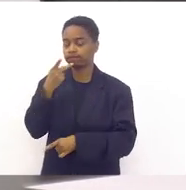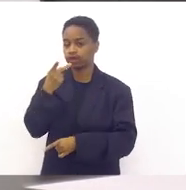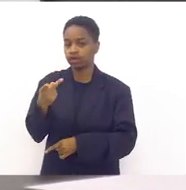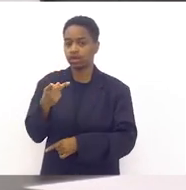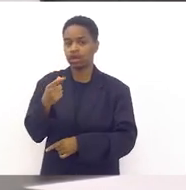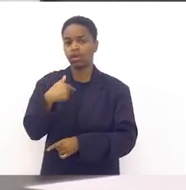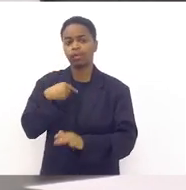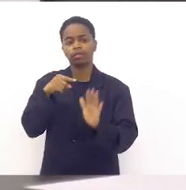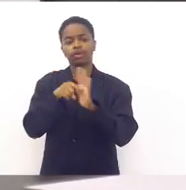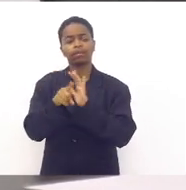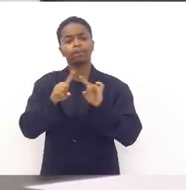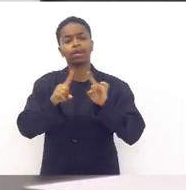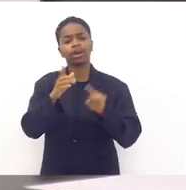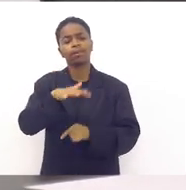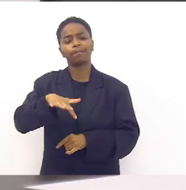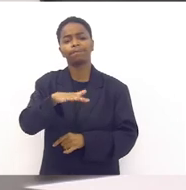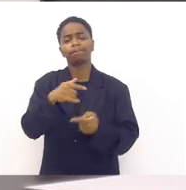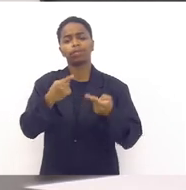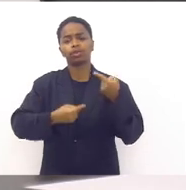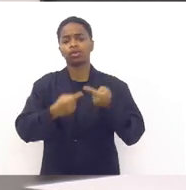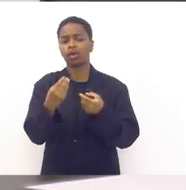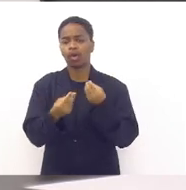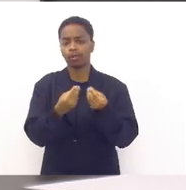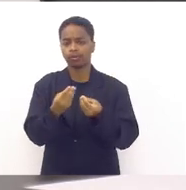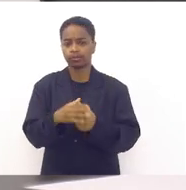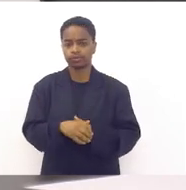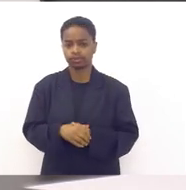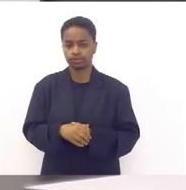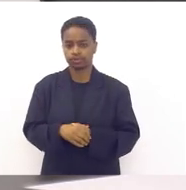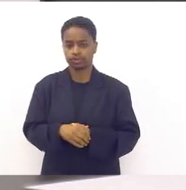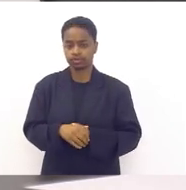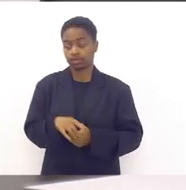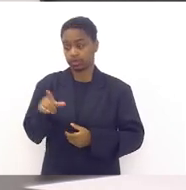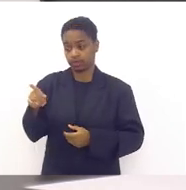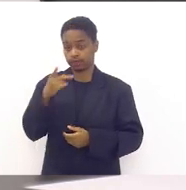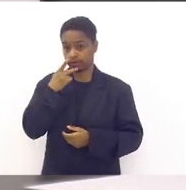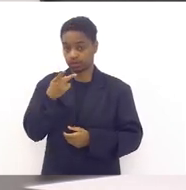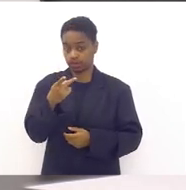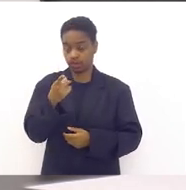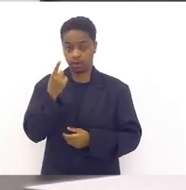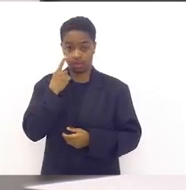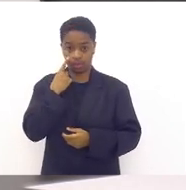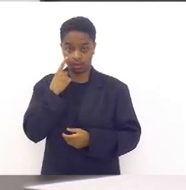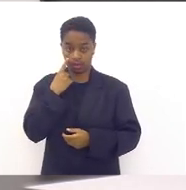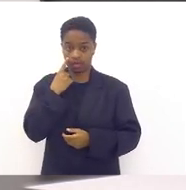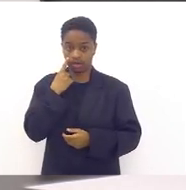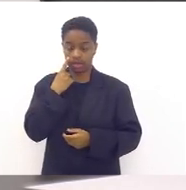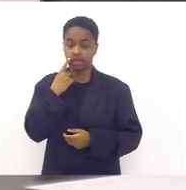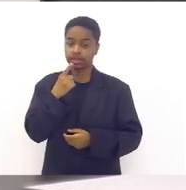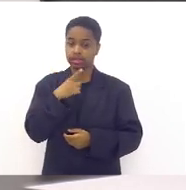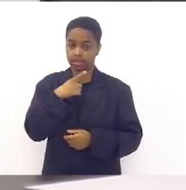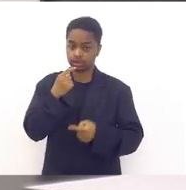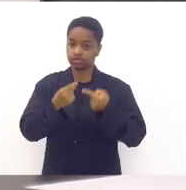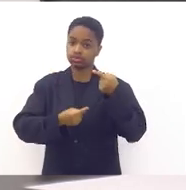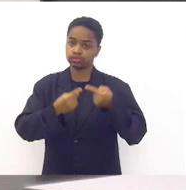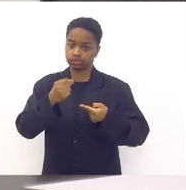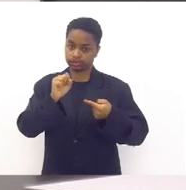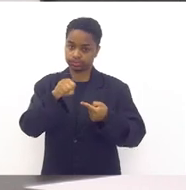na política, deputado Arthur Lira? Ele falou assim, não. E ele foi peremptório. Falou assim, vai haver essa